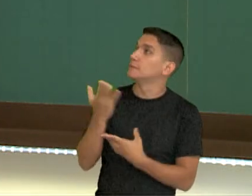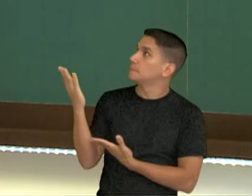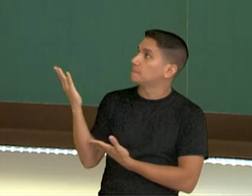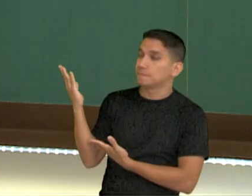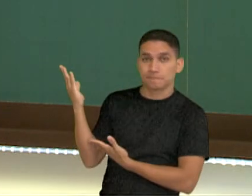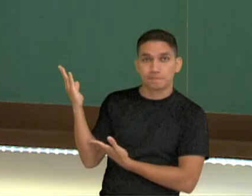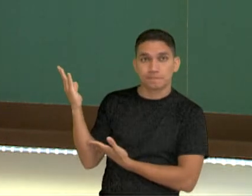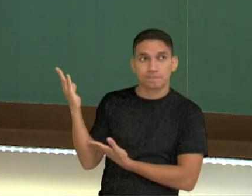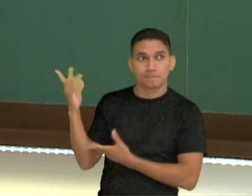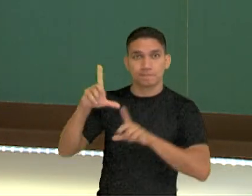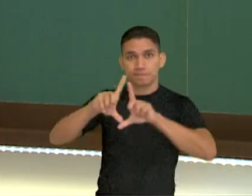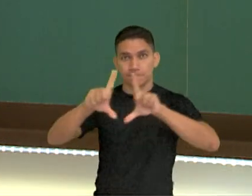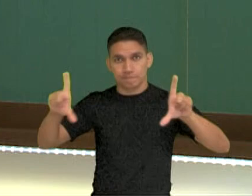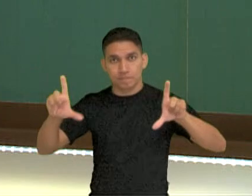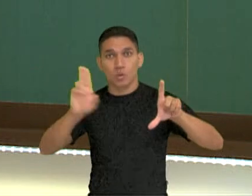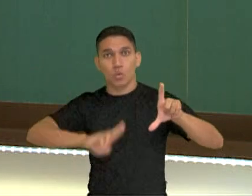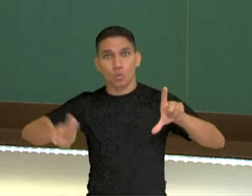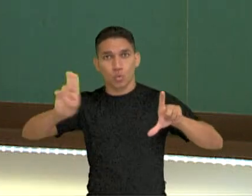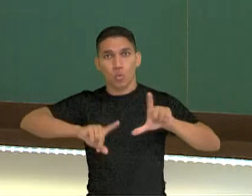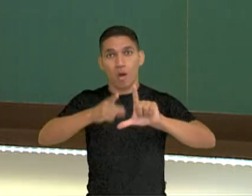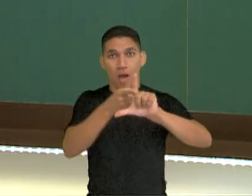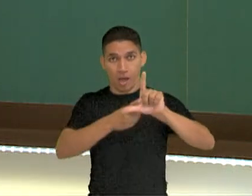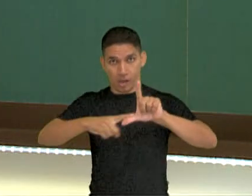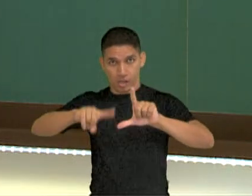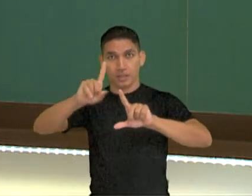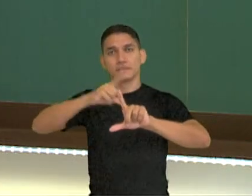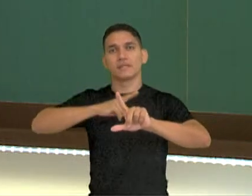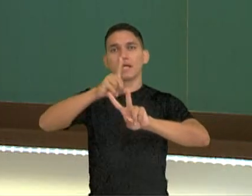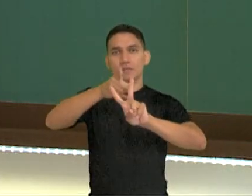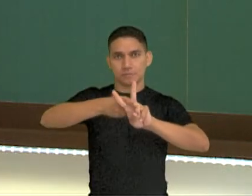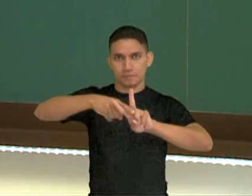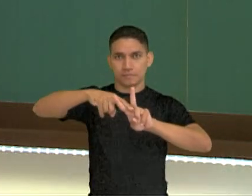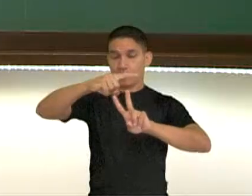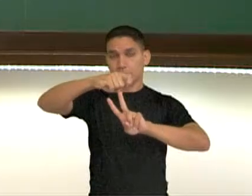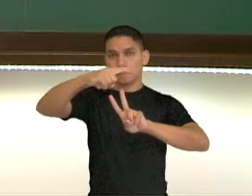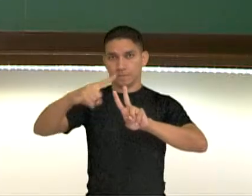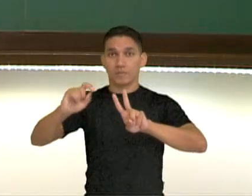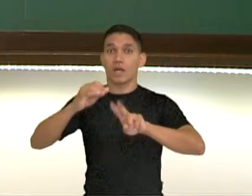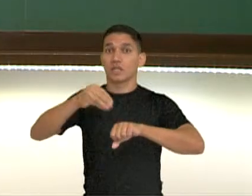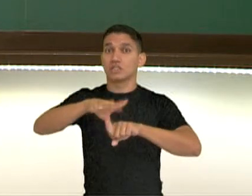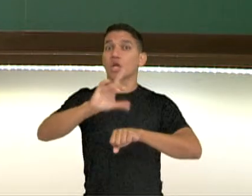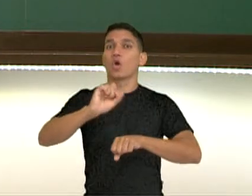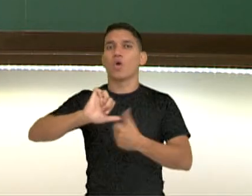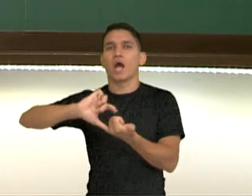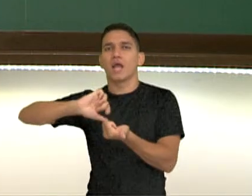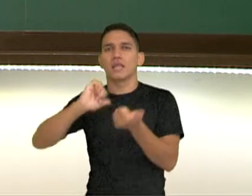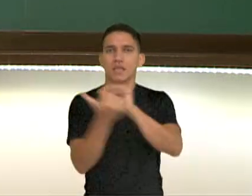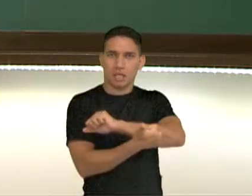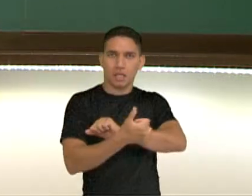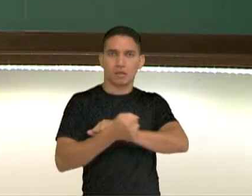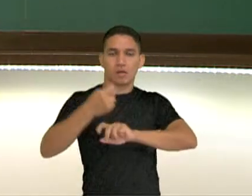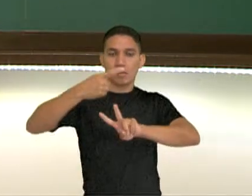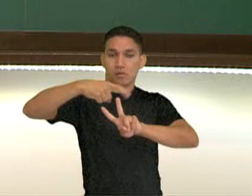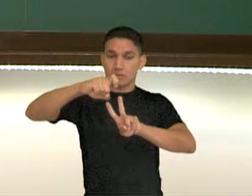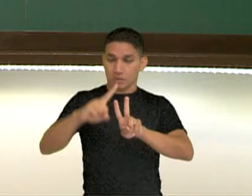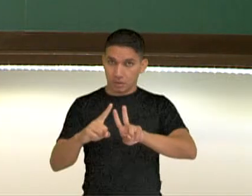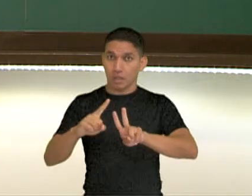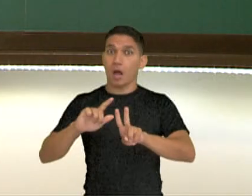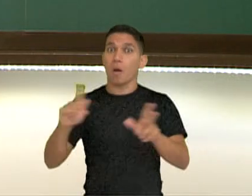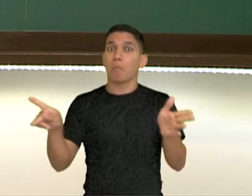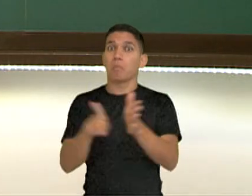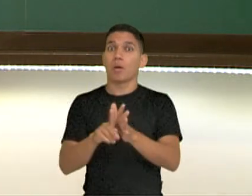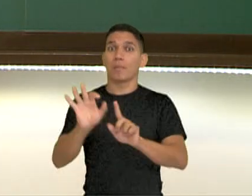expressão, os ângulos que estão em radianos. A primeira dica que eu deixo é transforme esses ângulos que estão em radianos